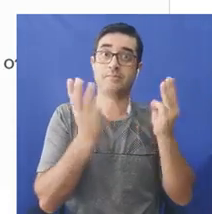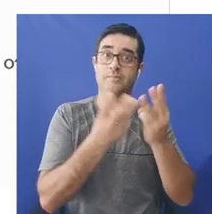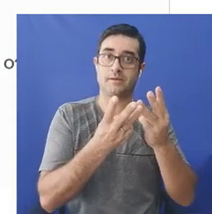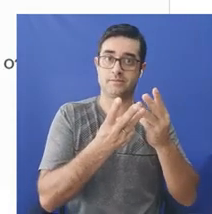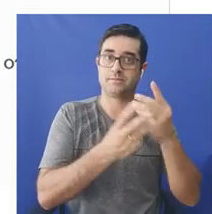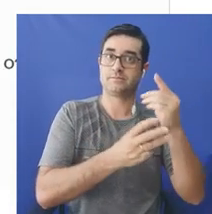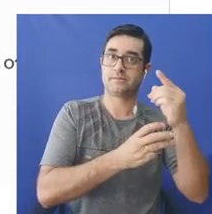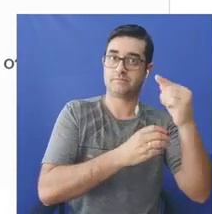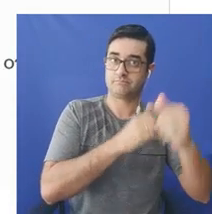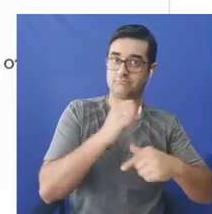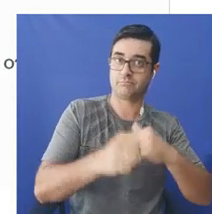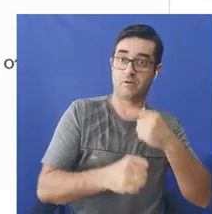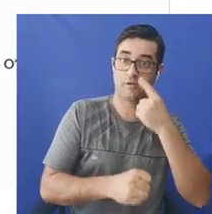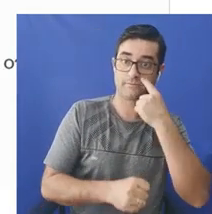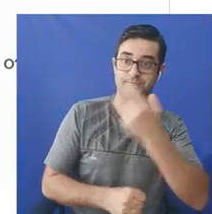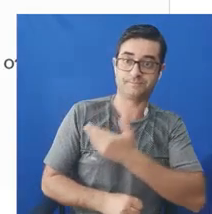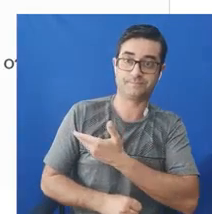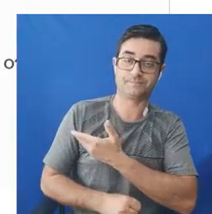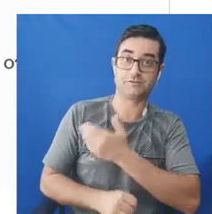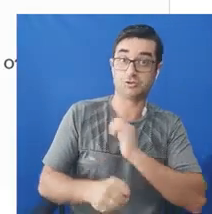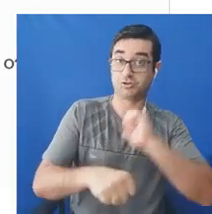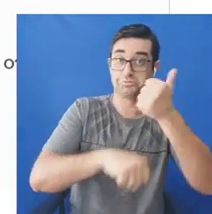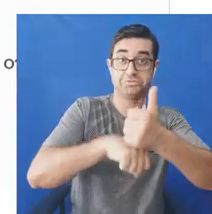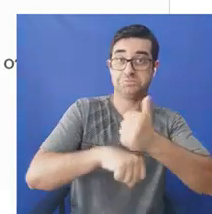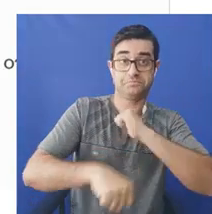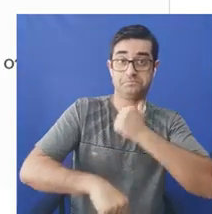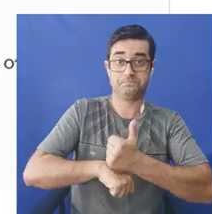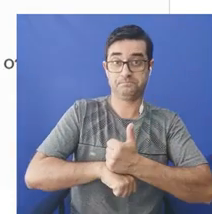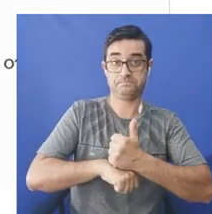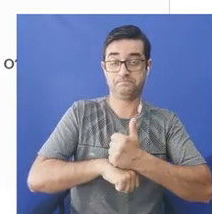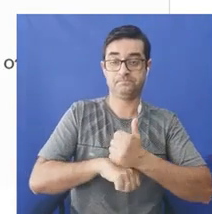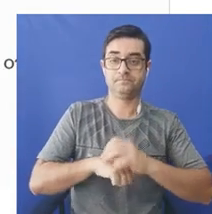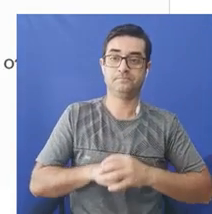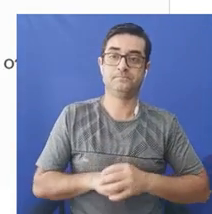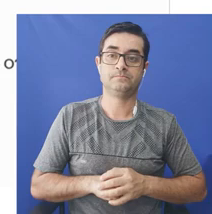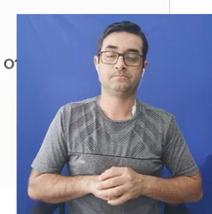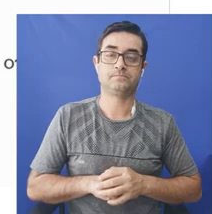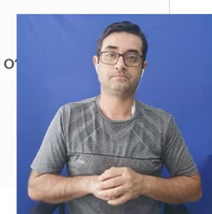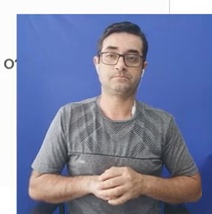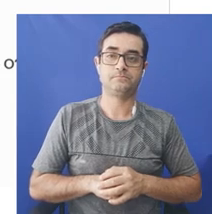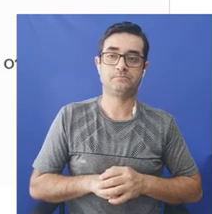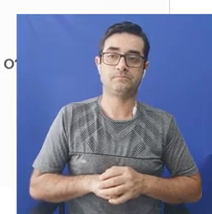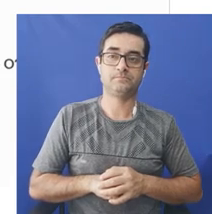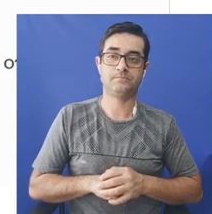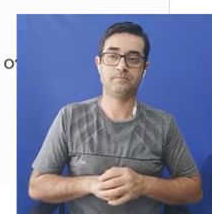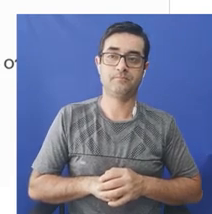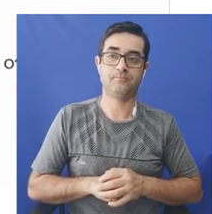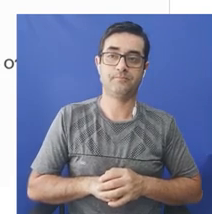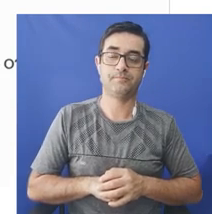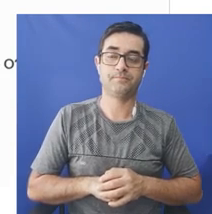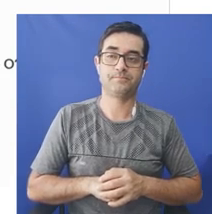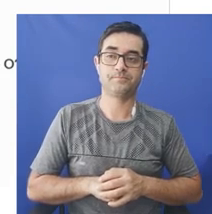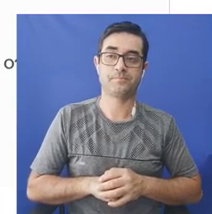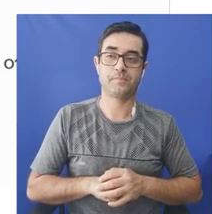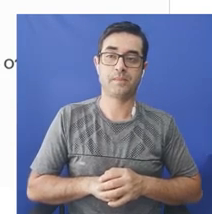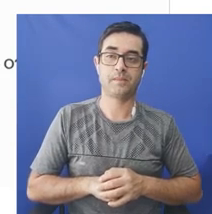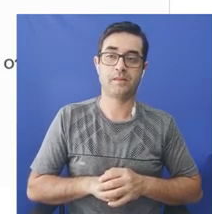molecular, substituo. Ó, coloquei novamente. Olha só, o número de mols